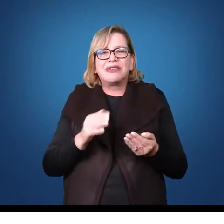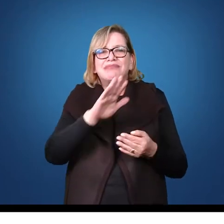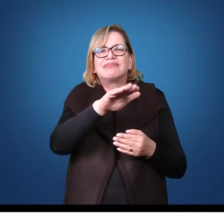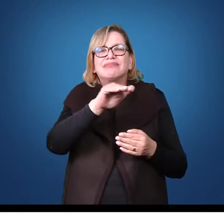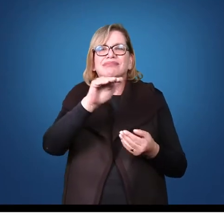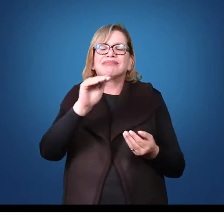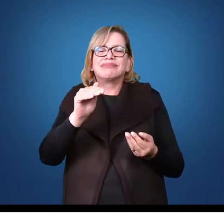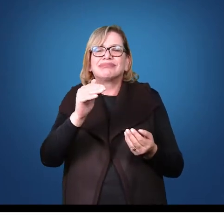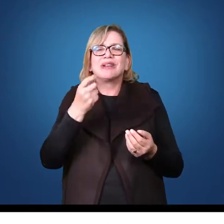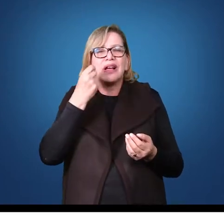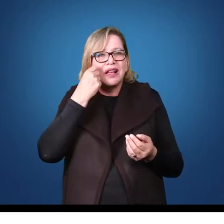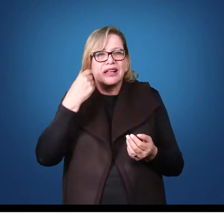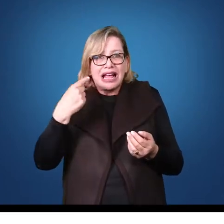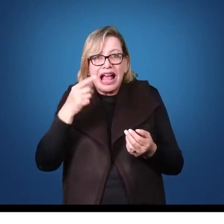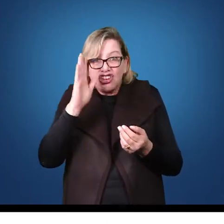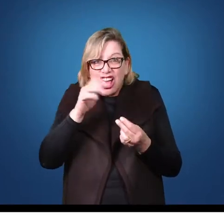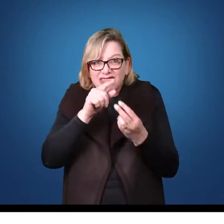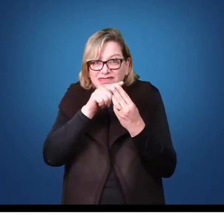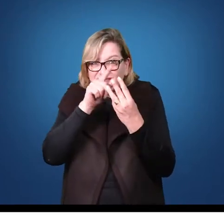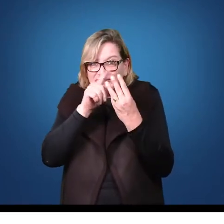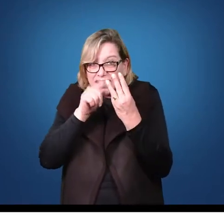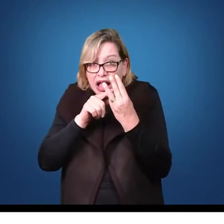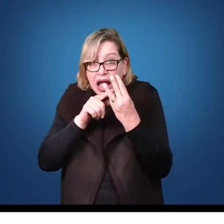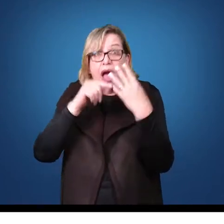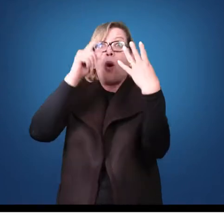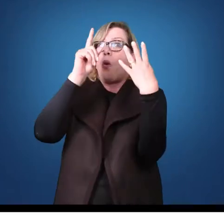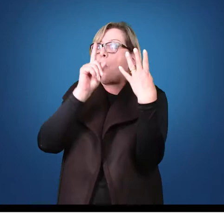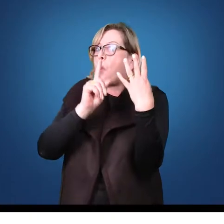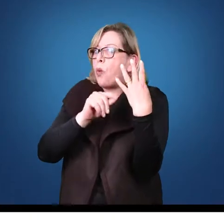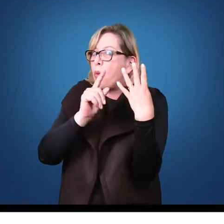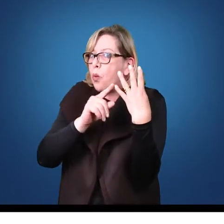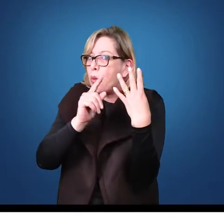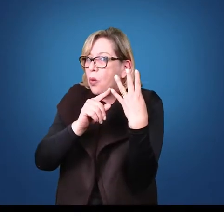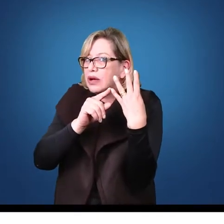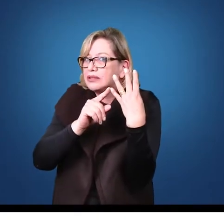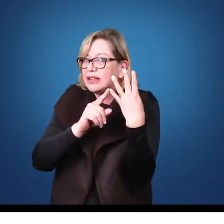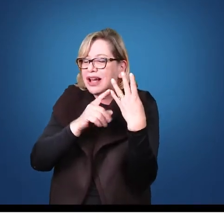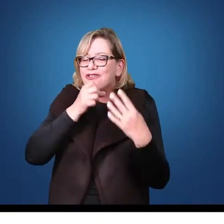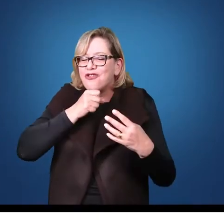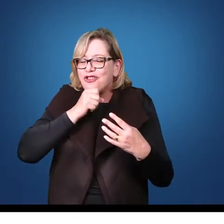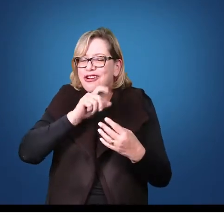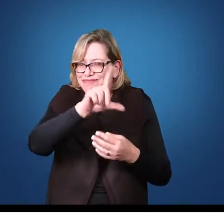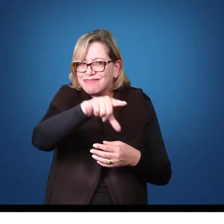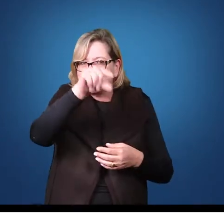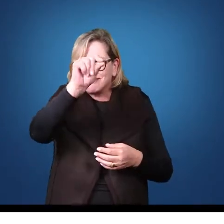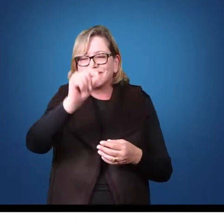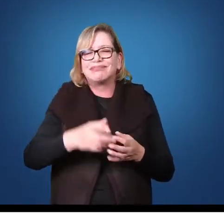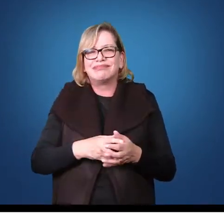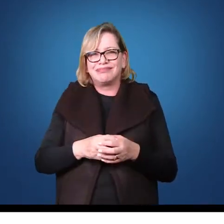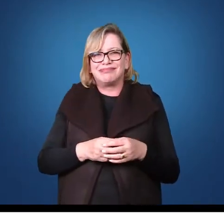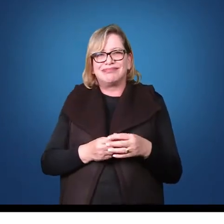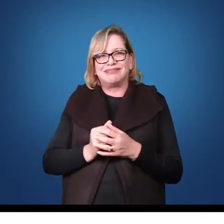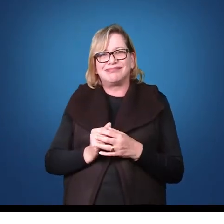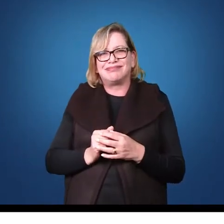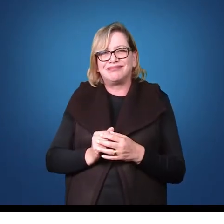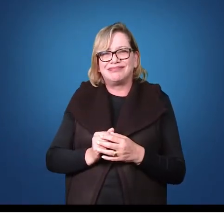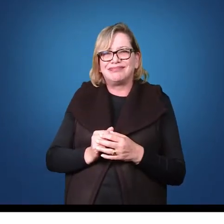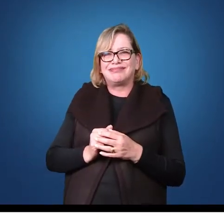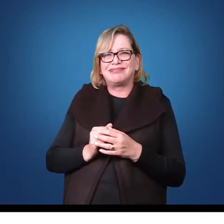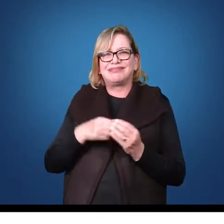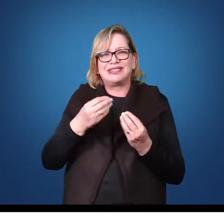buscar. Já deu três gatos. Quatro gatos. Vovó pega mais um gato. Ai, minha nossa.